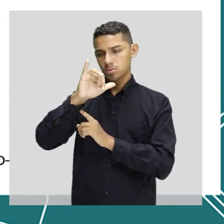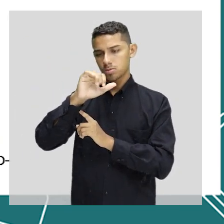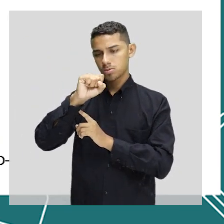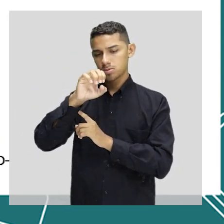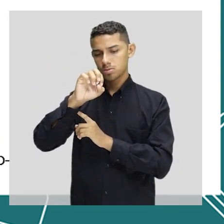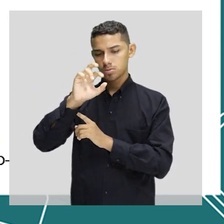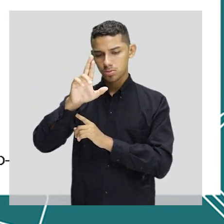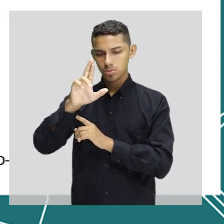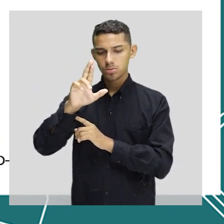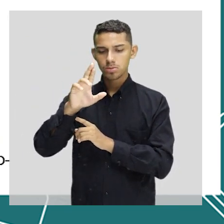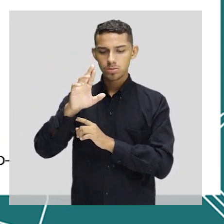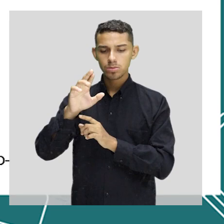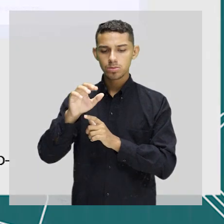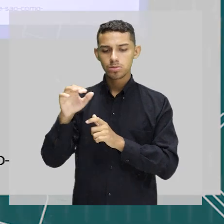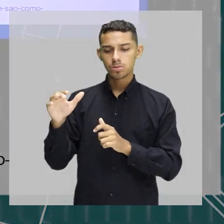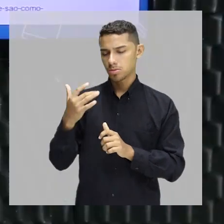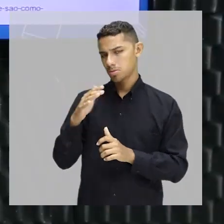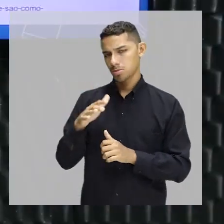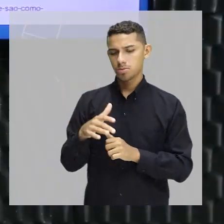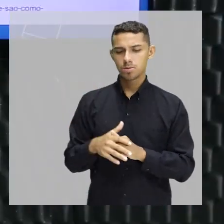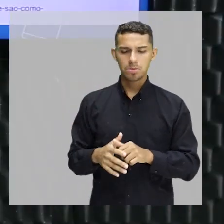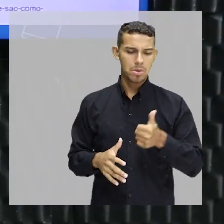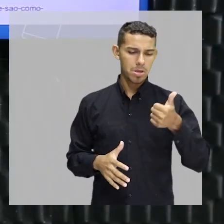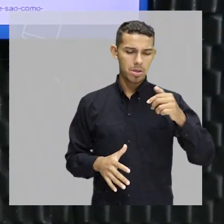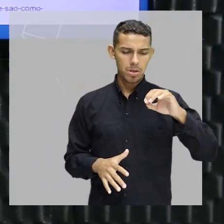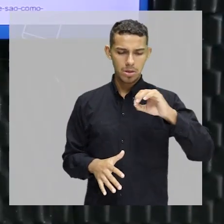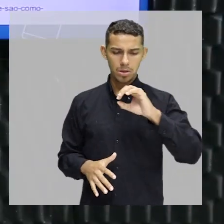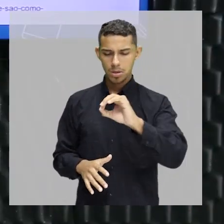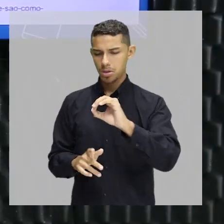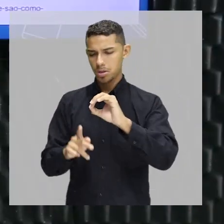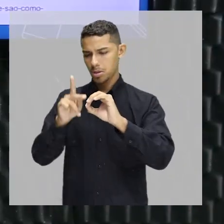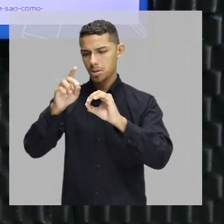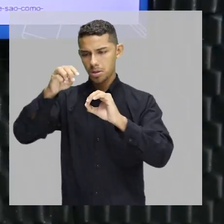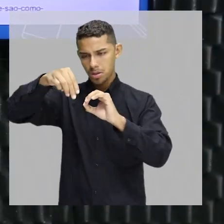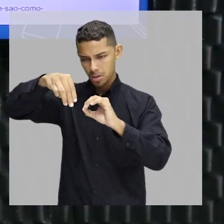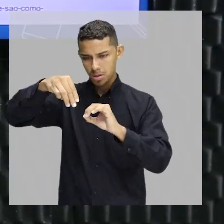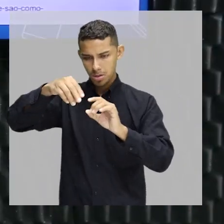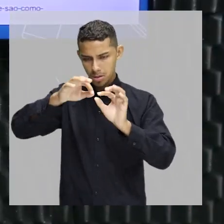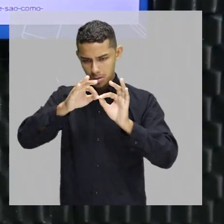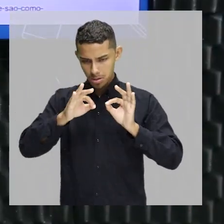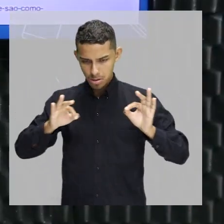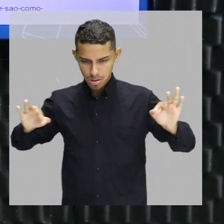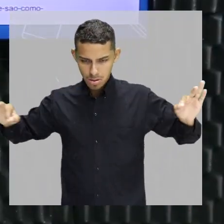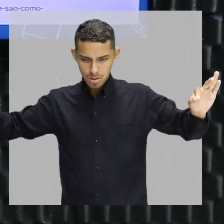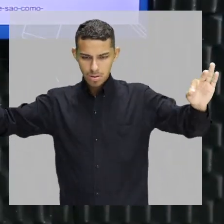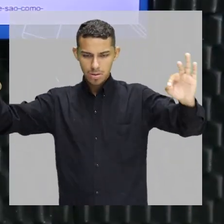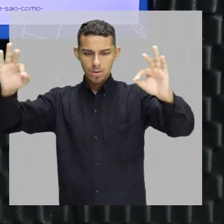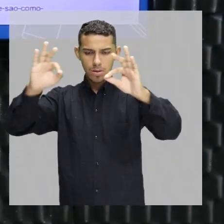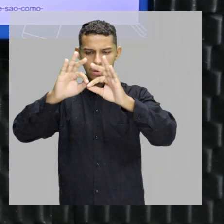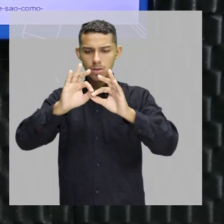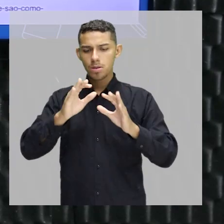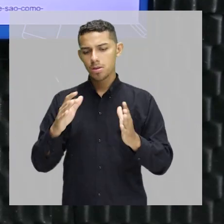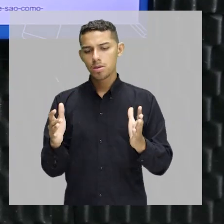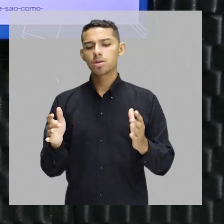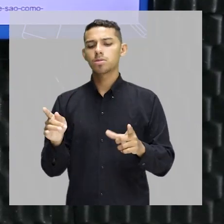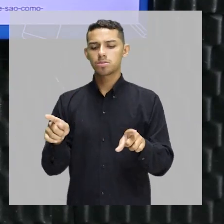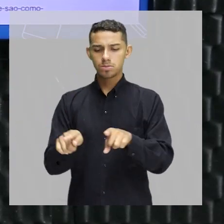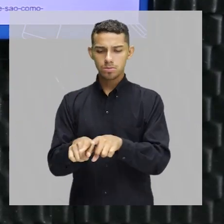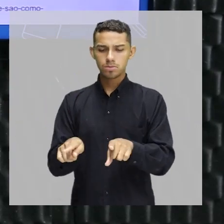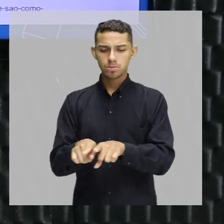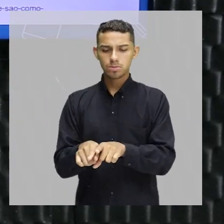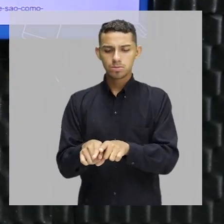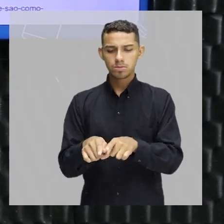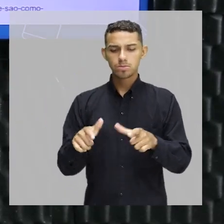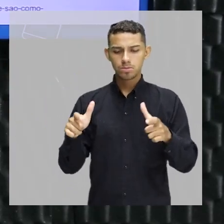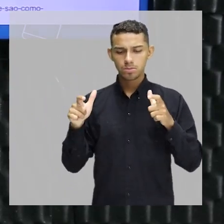fazer um coletor aí de 100 quilômetros, tá ok? Que vai pegar toda essa extensão, inclusive, né?